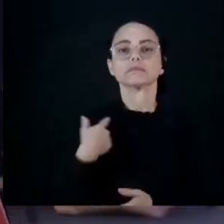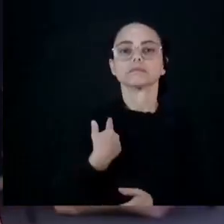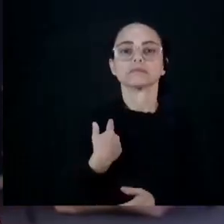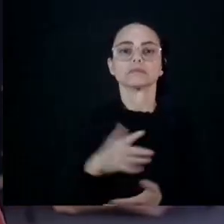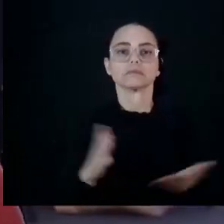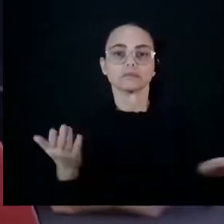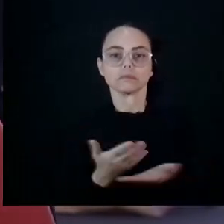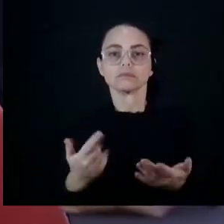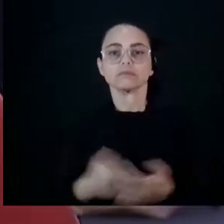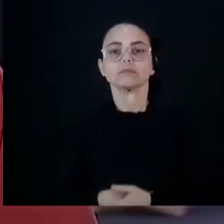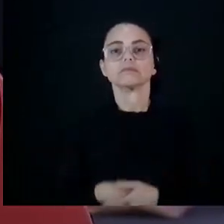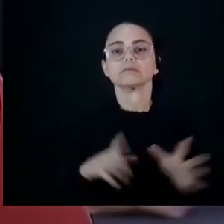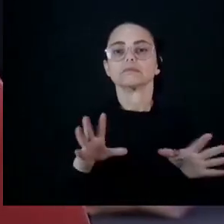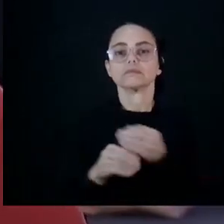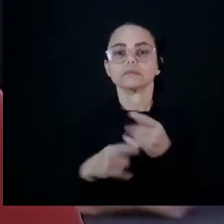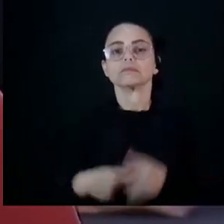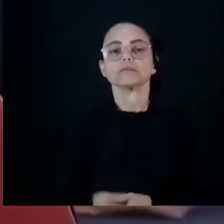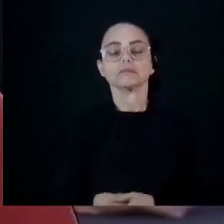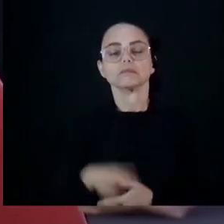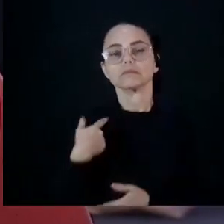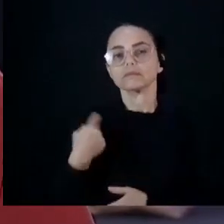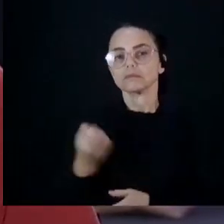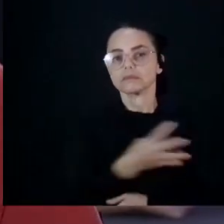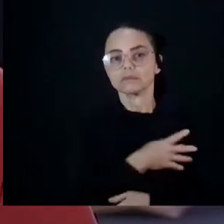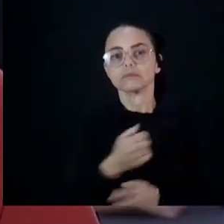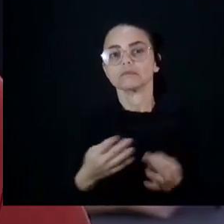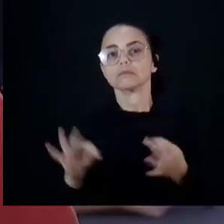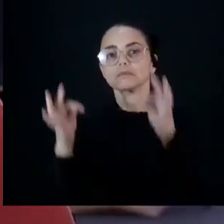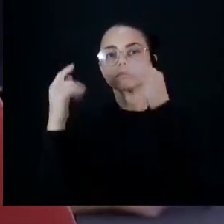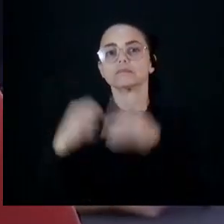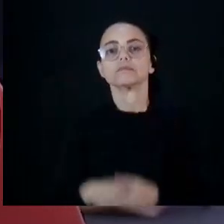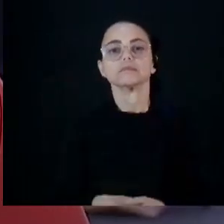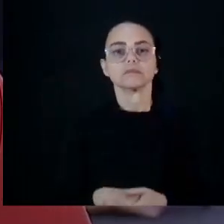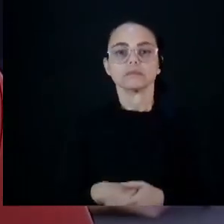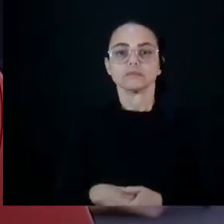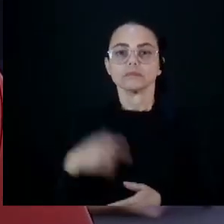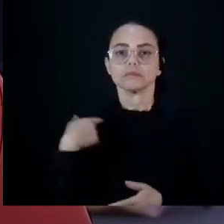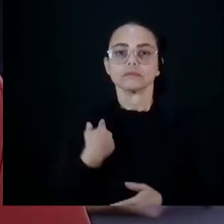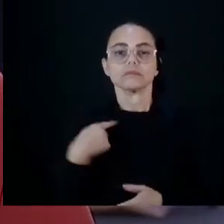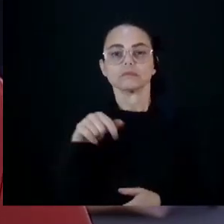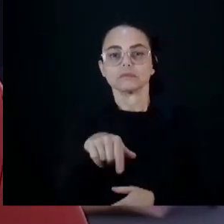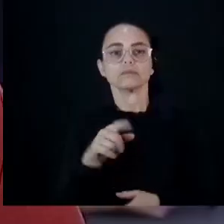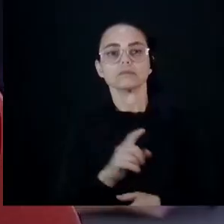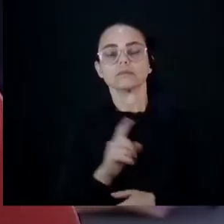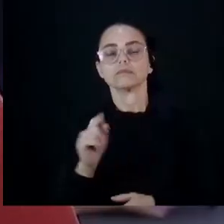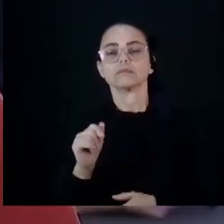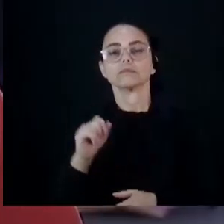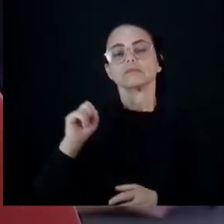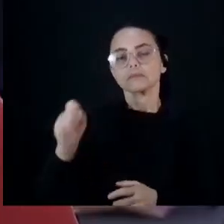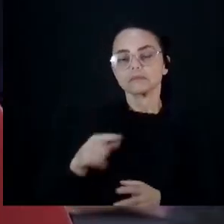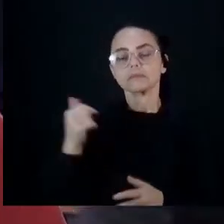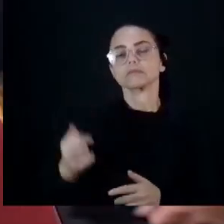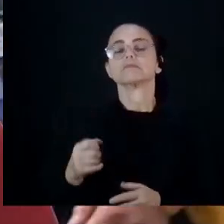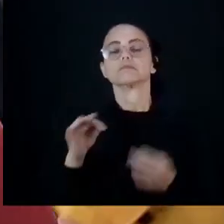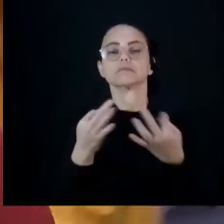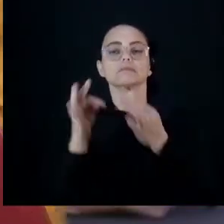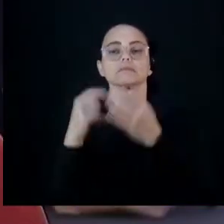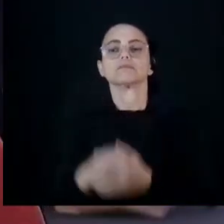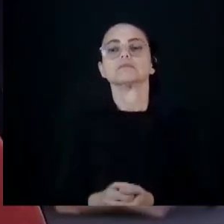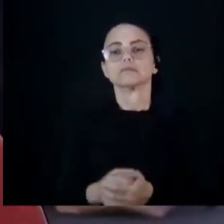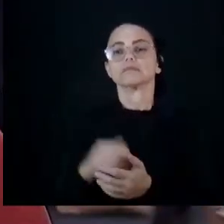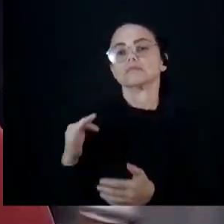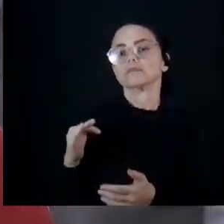gente encerrar, falando das novas tecnologias, né? Essa é só uma das, né? Mais para frente, com